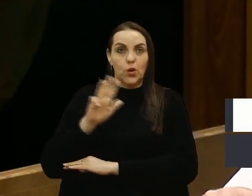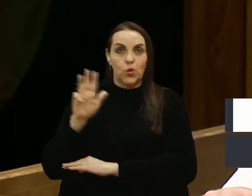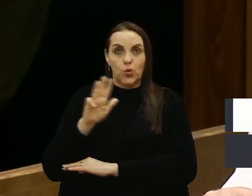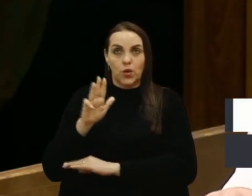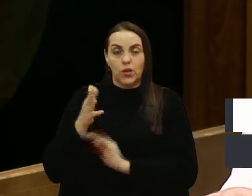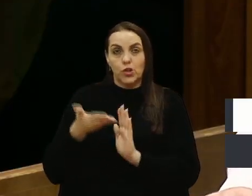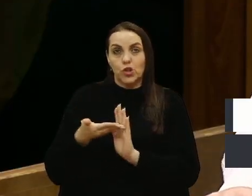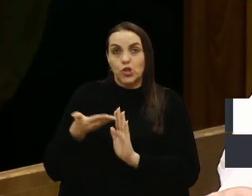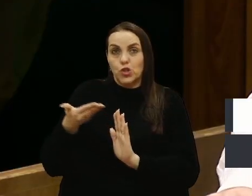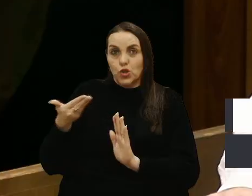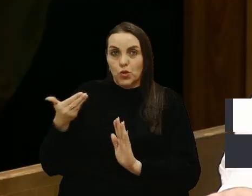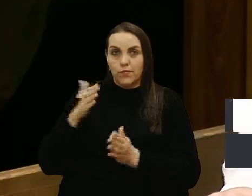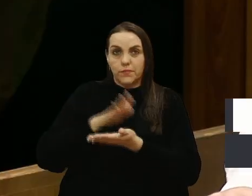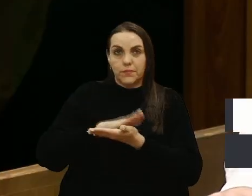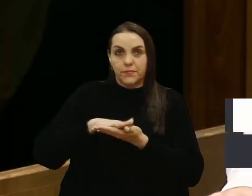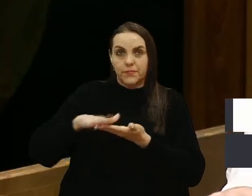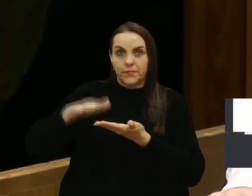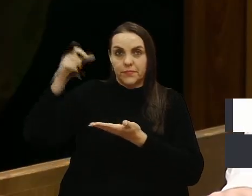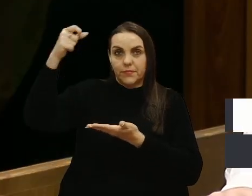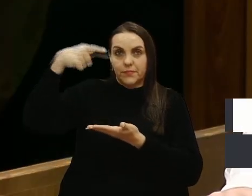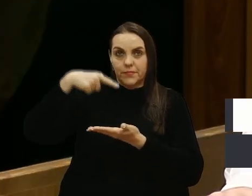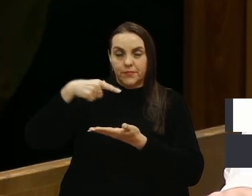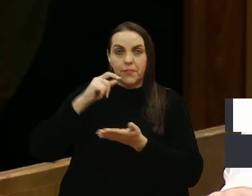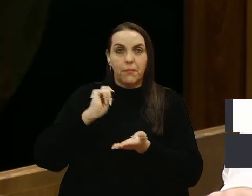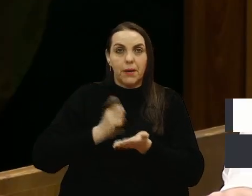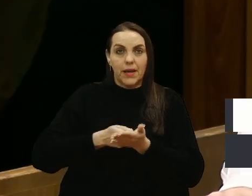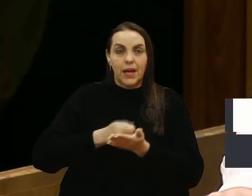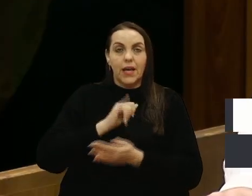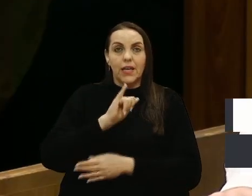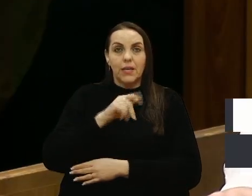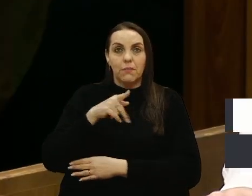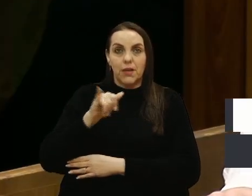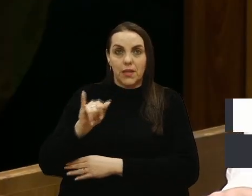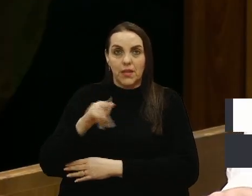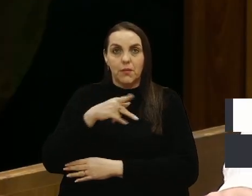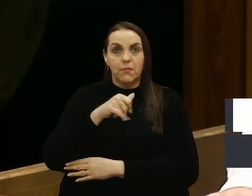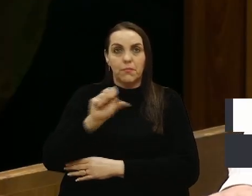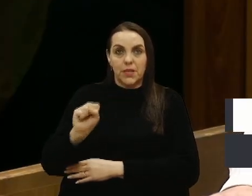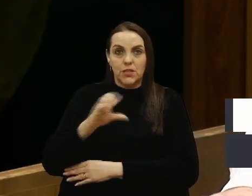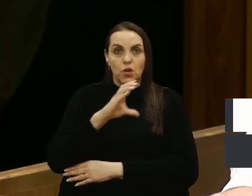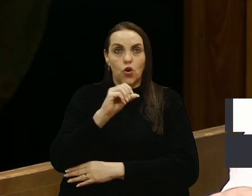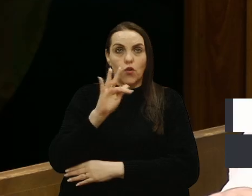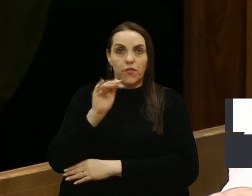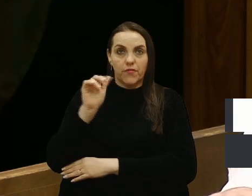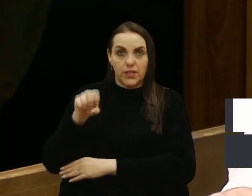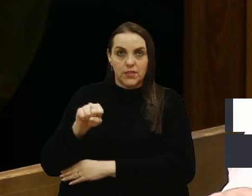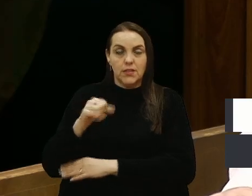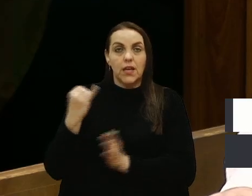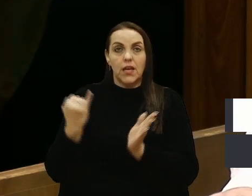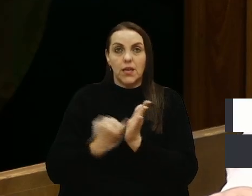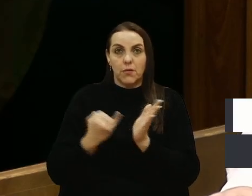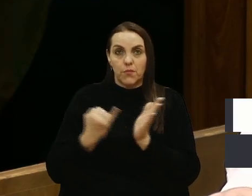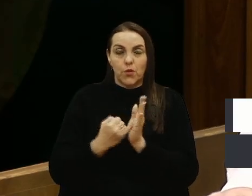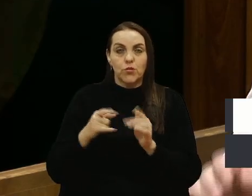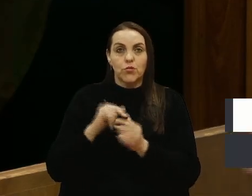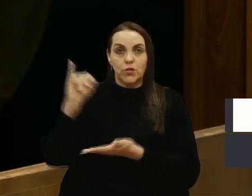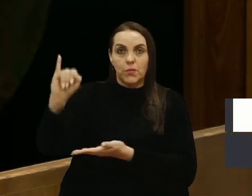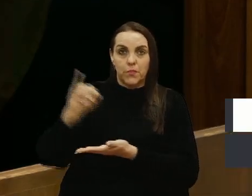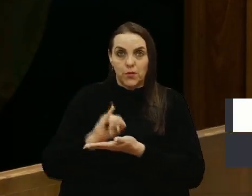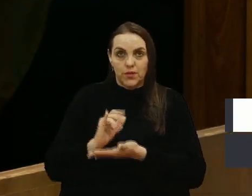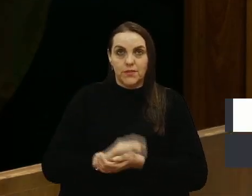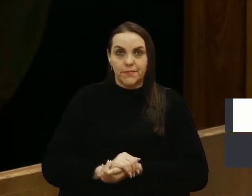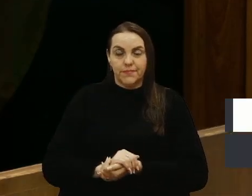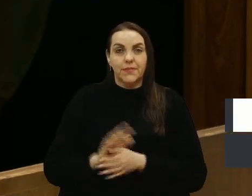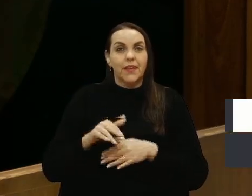placas solares do pagamento de IPI, PIS, COFINS e imposto de importação. Então,